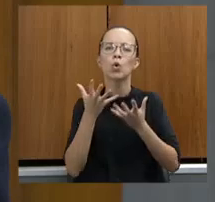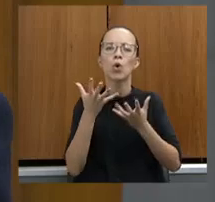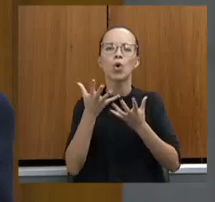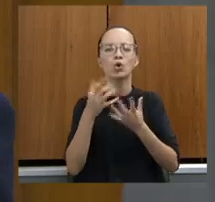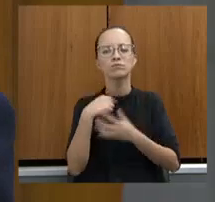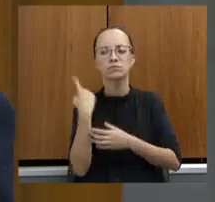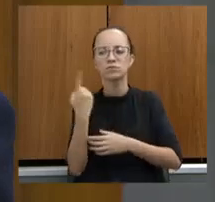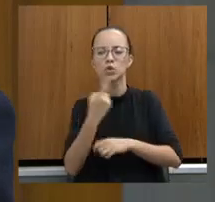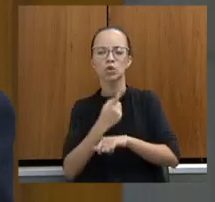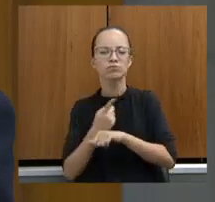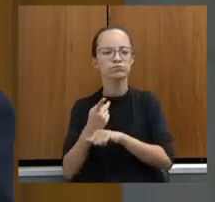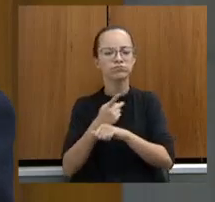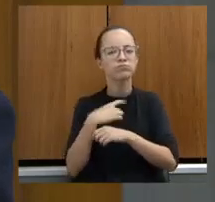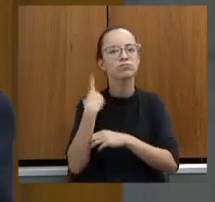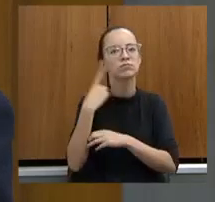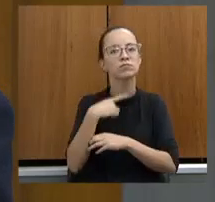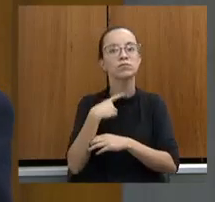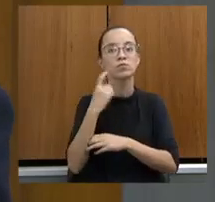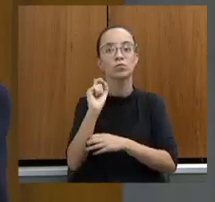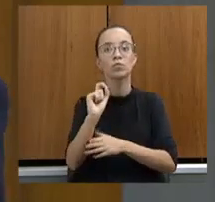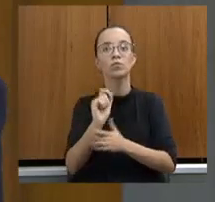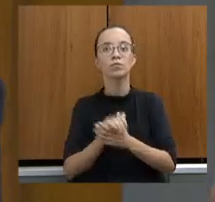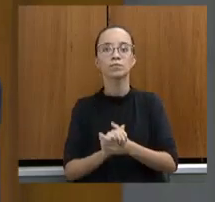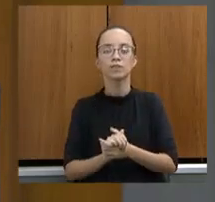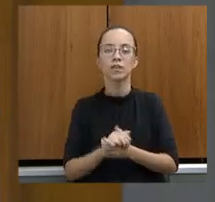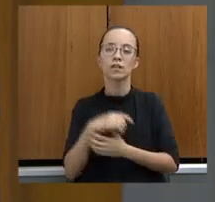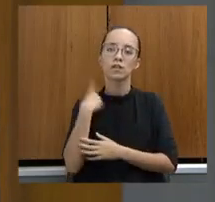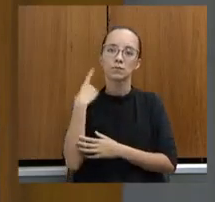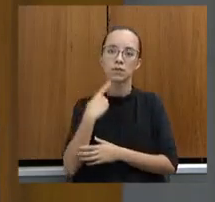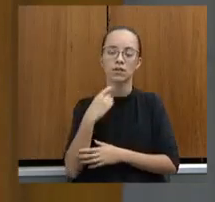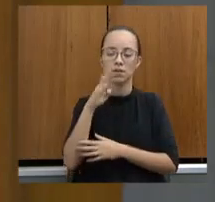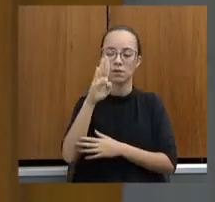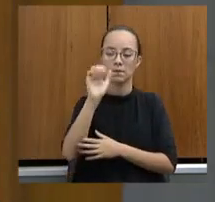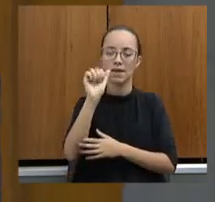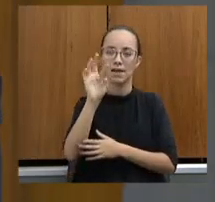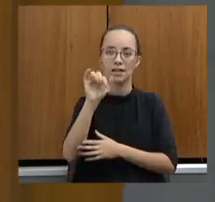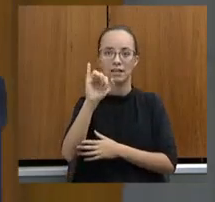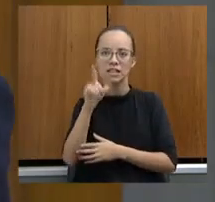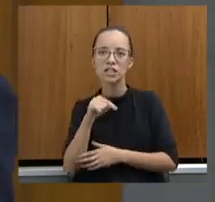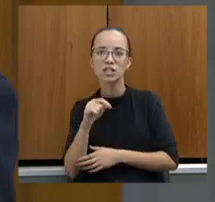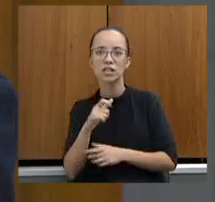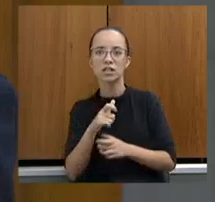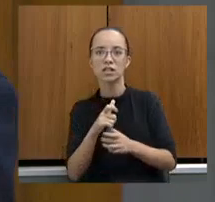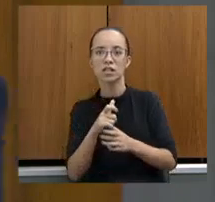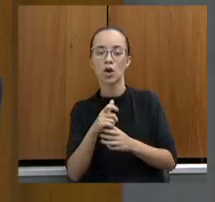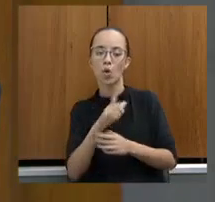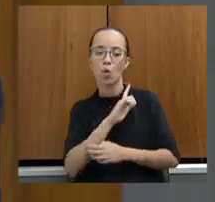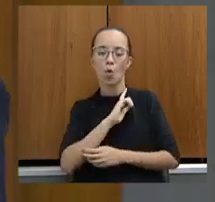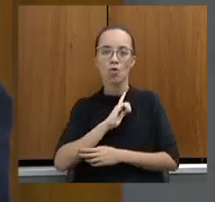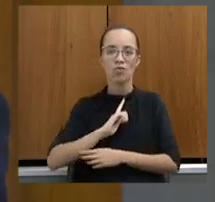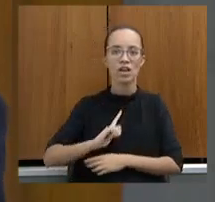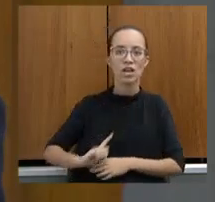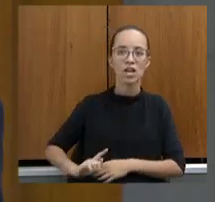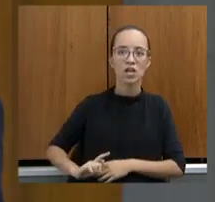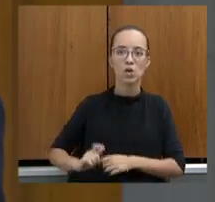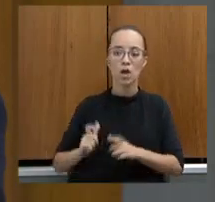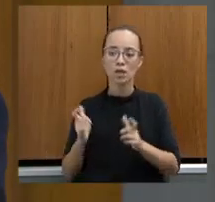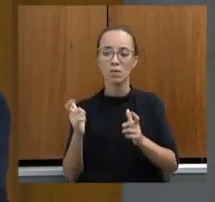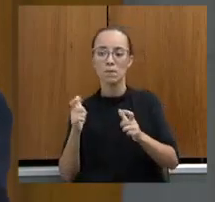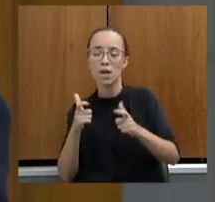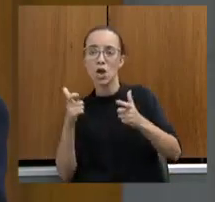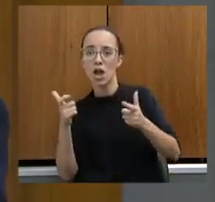temos que procurar os deputados eleitos e a Beatriz disse certamente nós somos a maioria o governo é o mesmo que é que nós temos que procurar